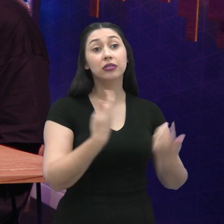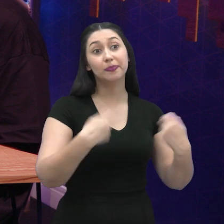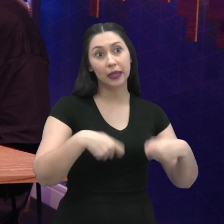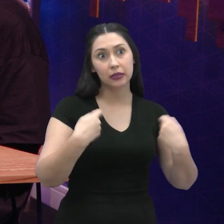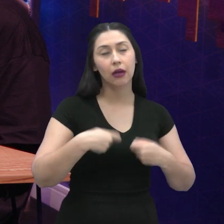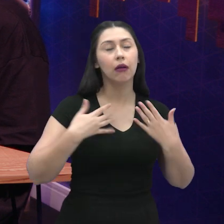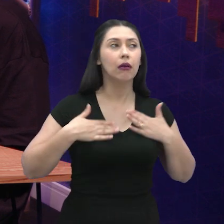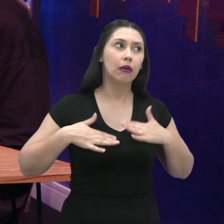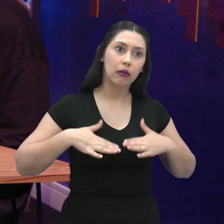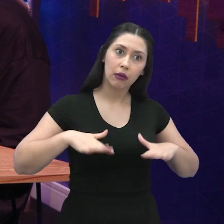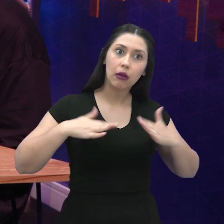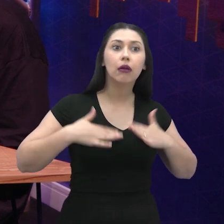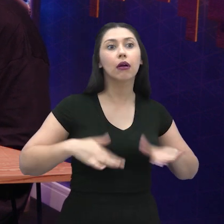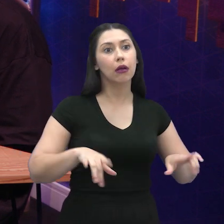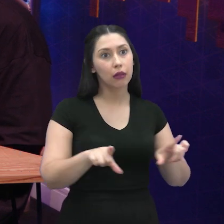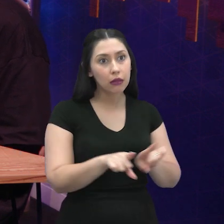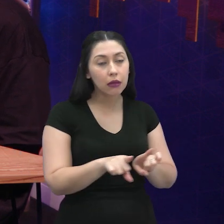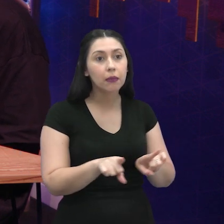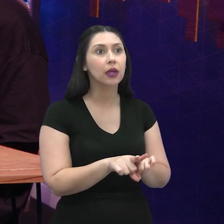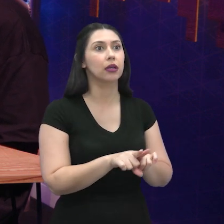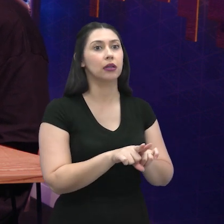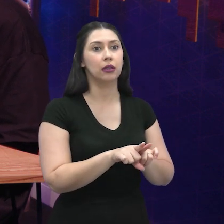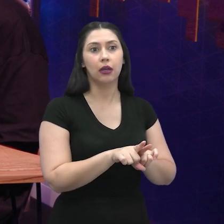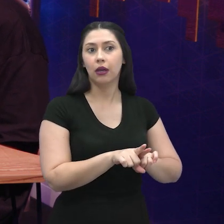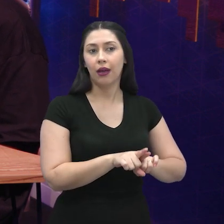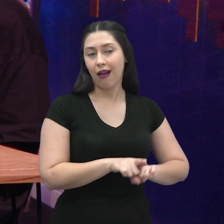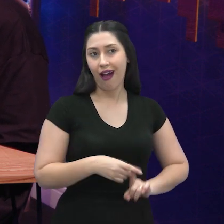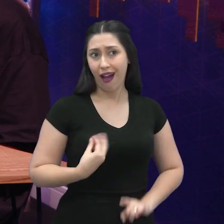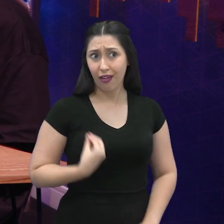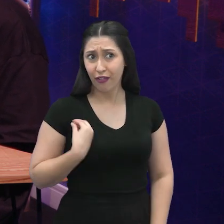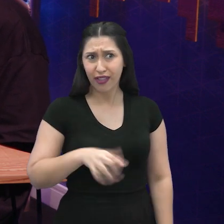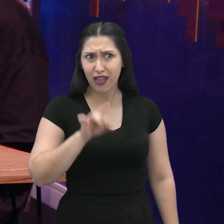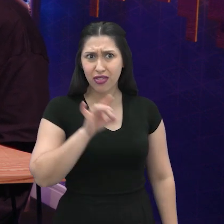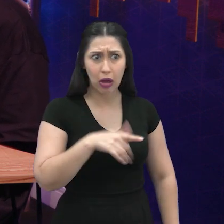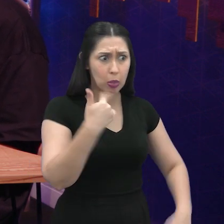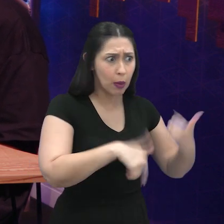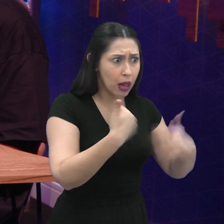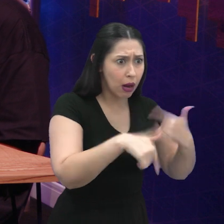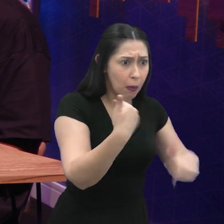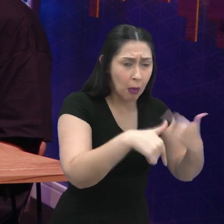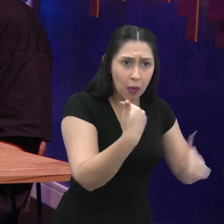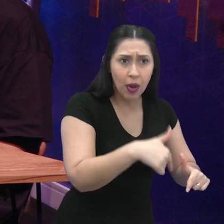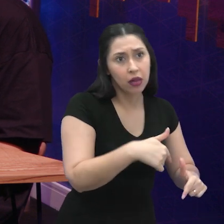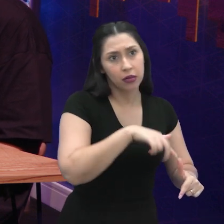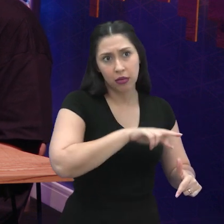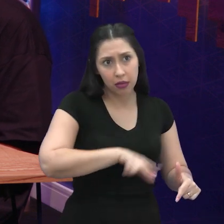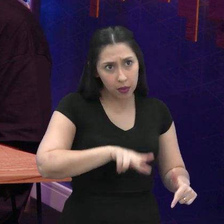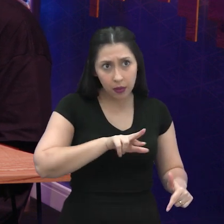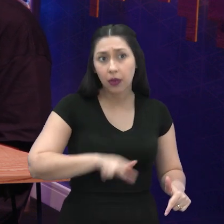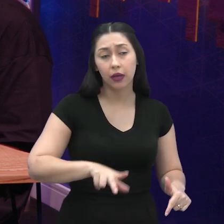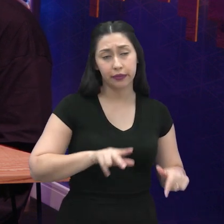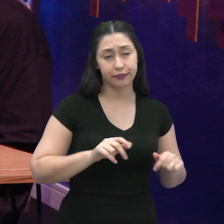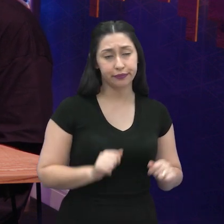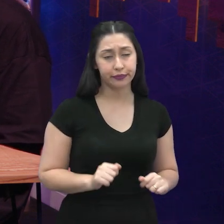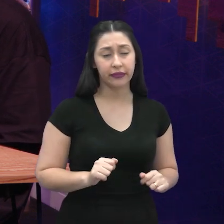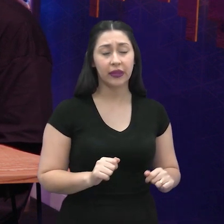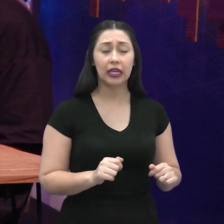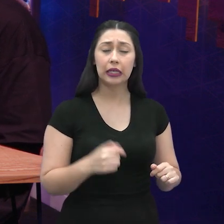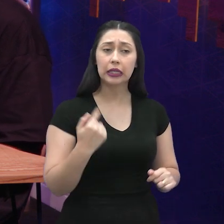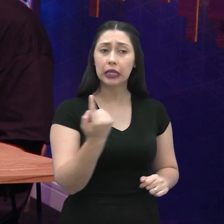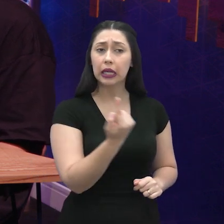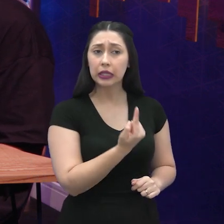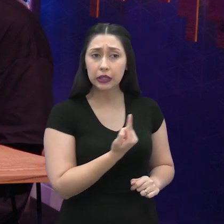de ter momento de descanso também, né, da vida ser mais do que só o tempo que a gente passa no